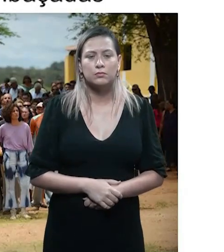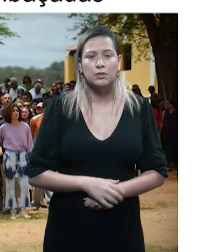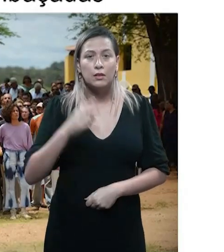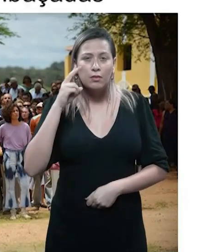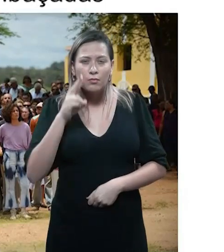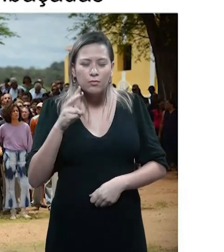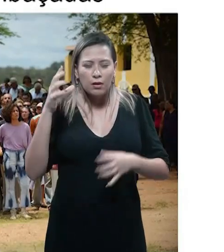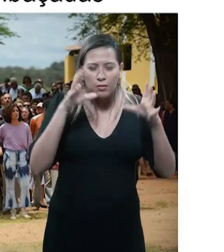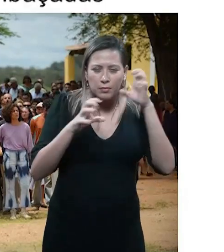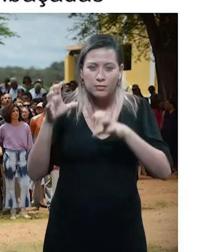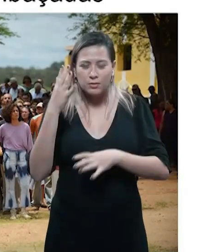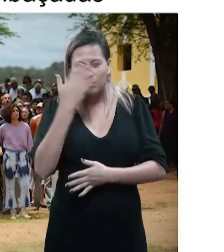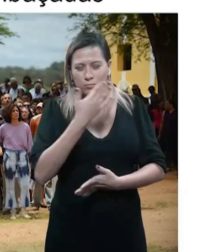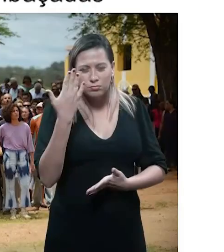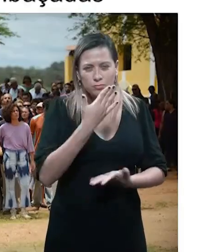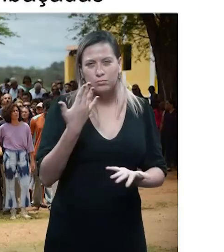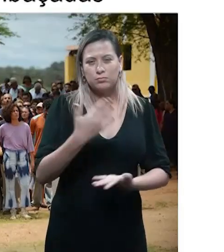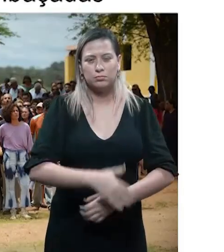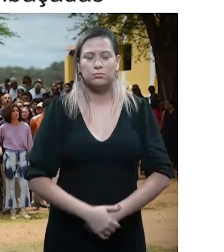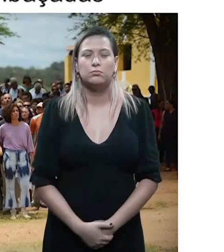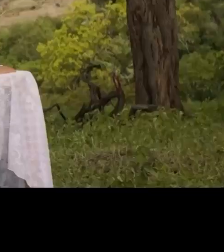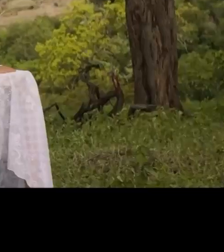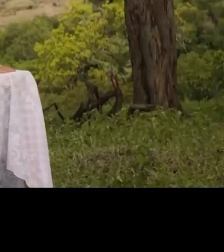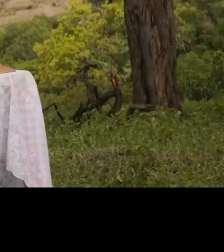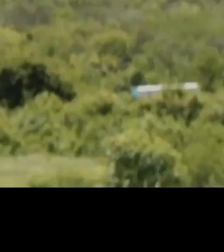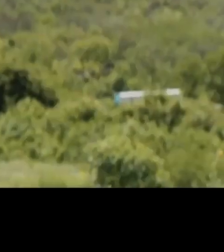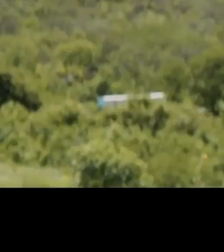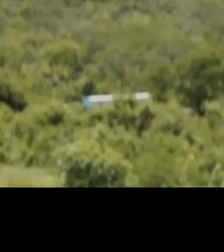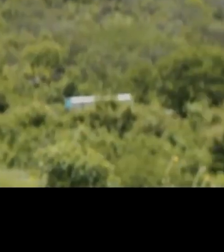logo o narrador vê as coisas embaçadas.